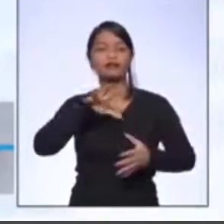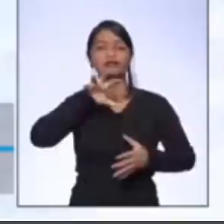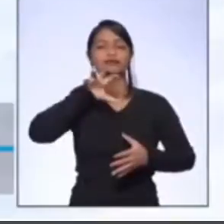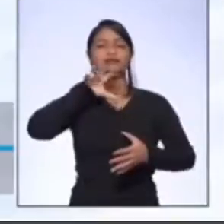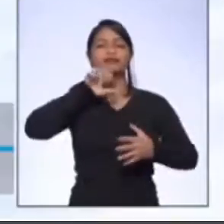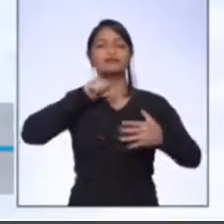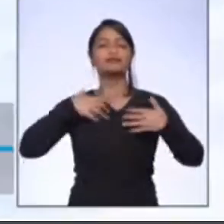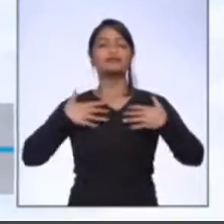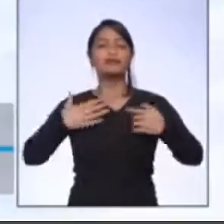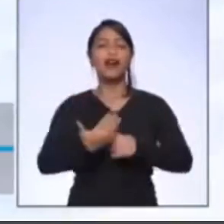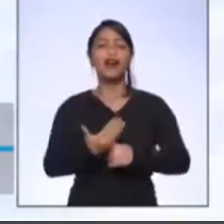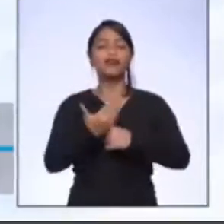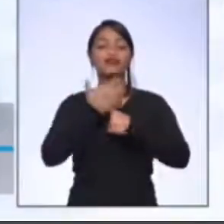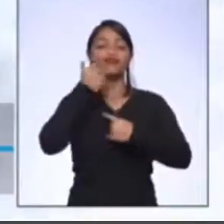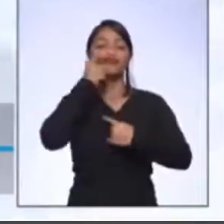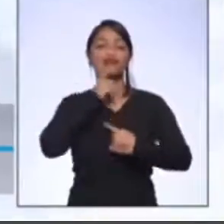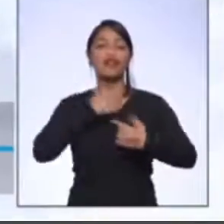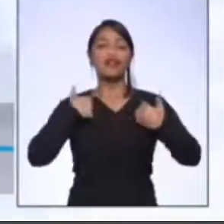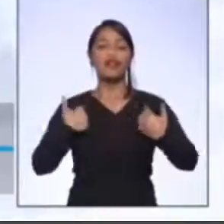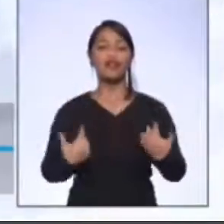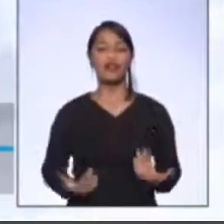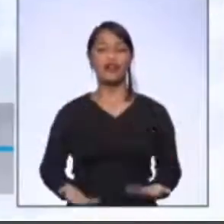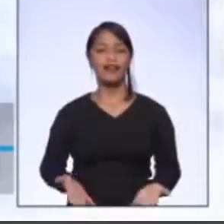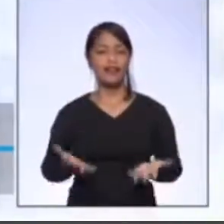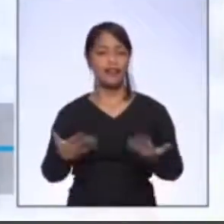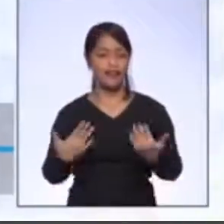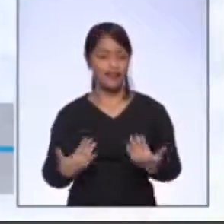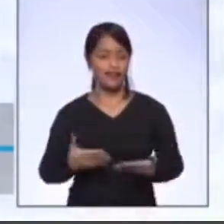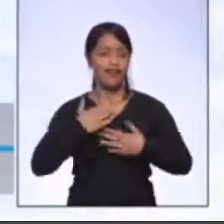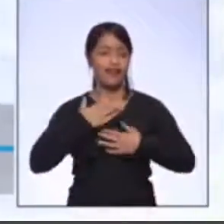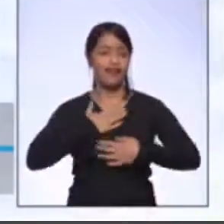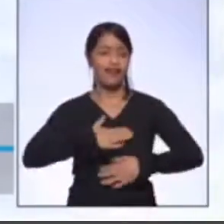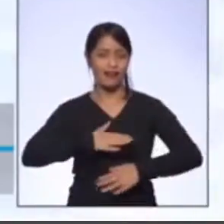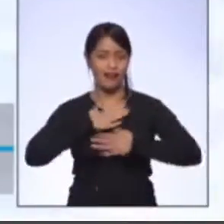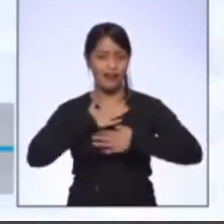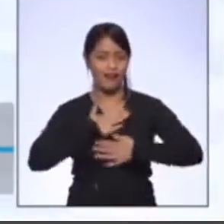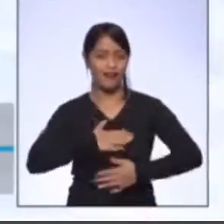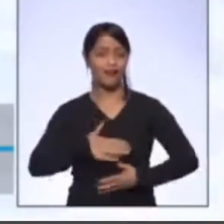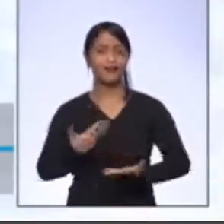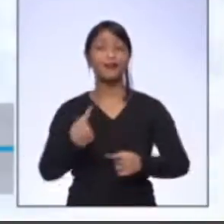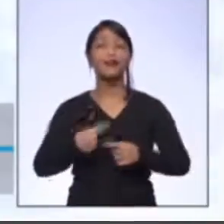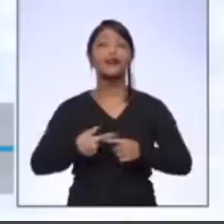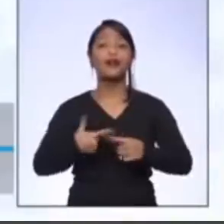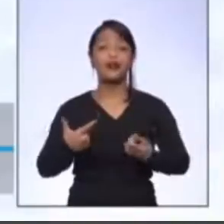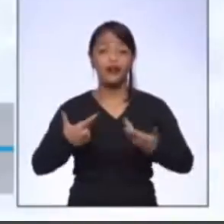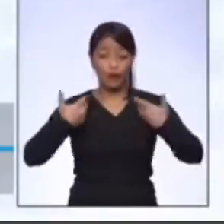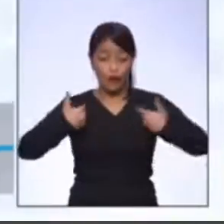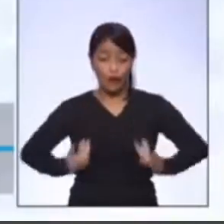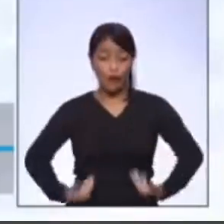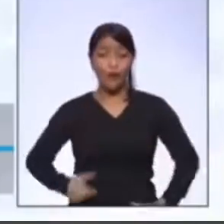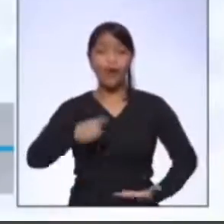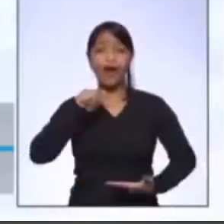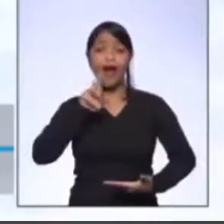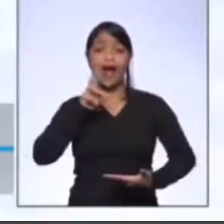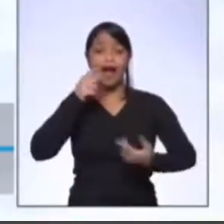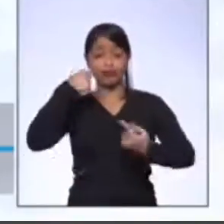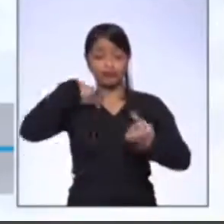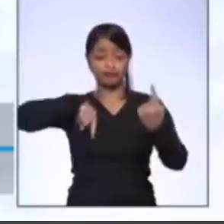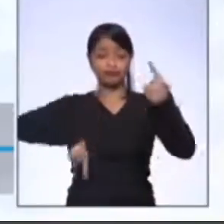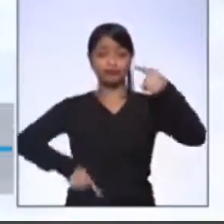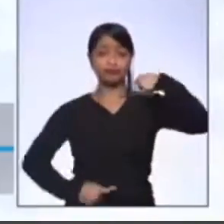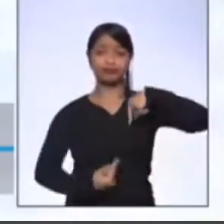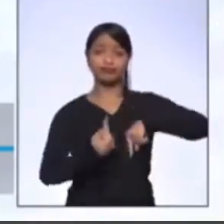e aí você relaxa né porque você tá oxigenando o corpo você tá né as vezes a gente respira de qualquer